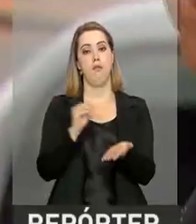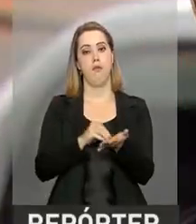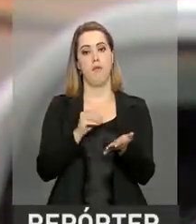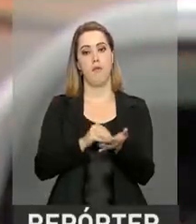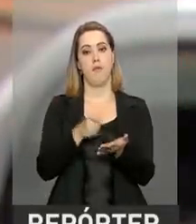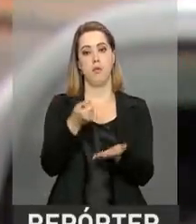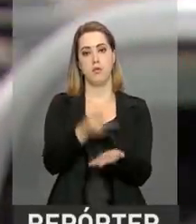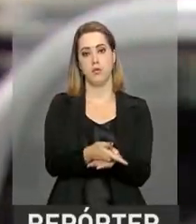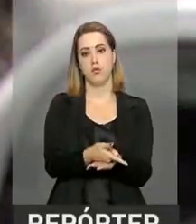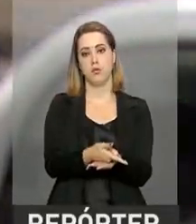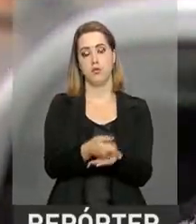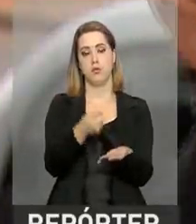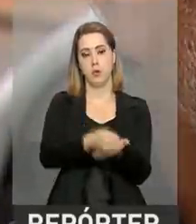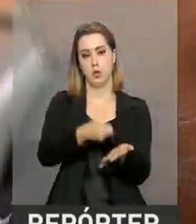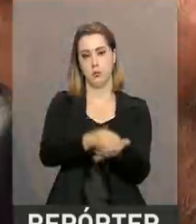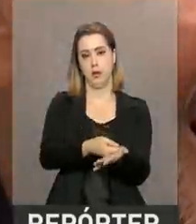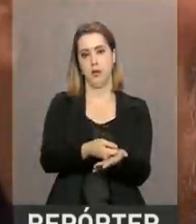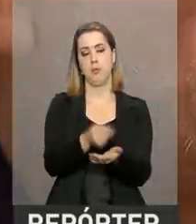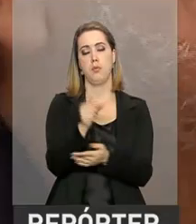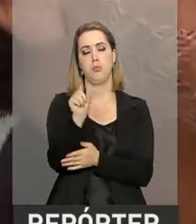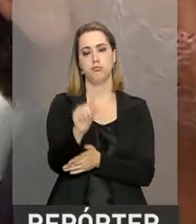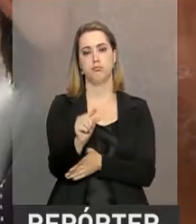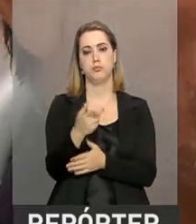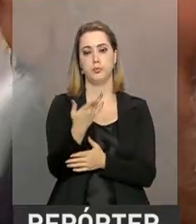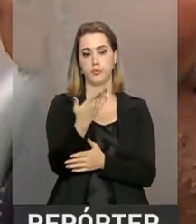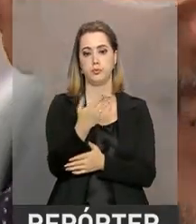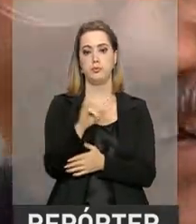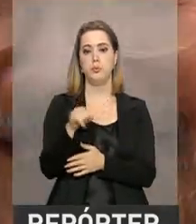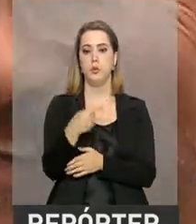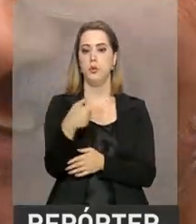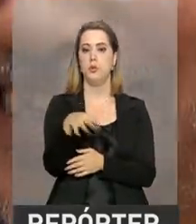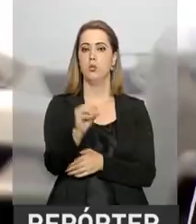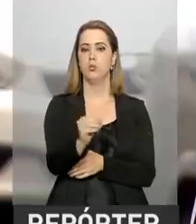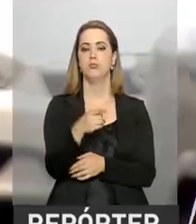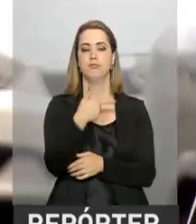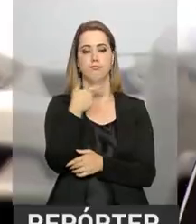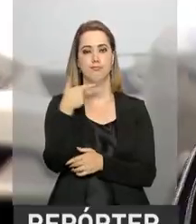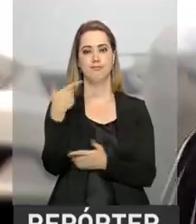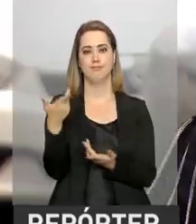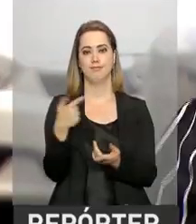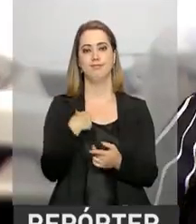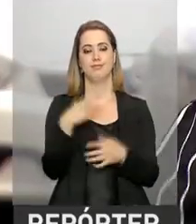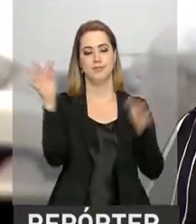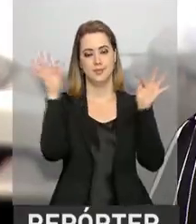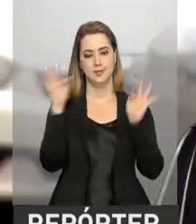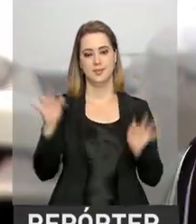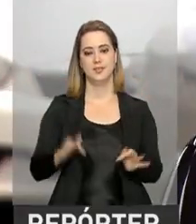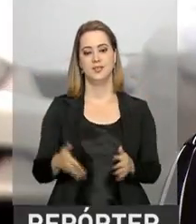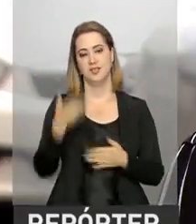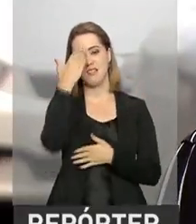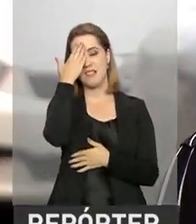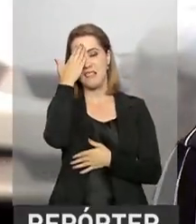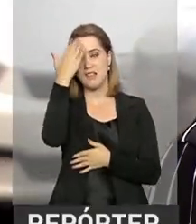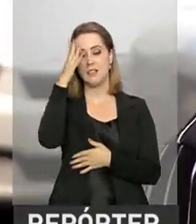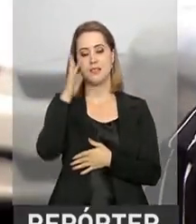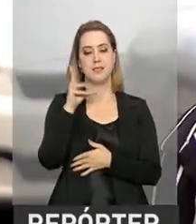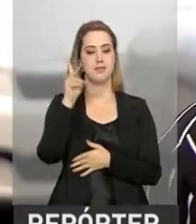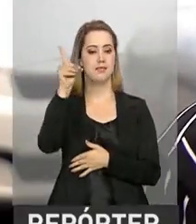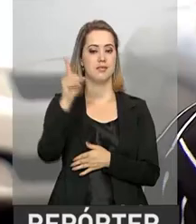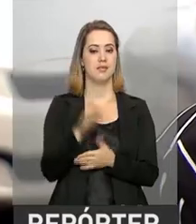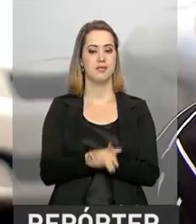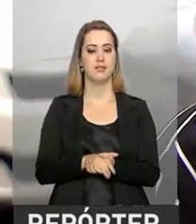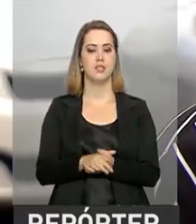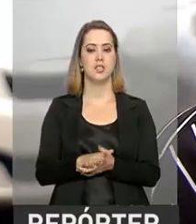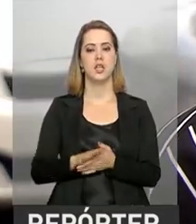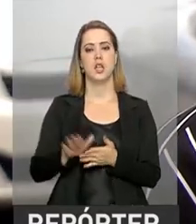expectativa do carro novo seu João o taxista de Brasília agora é só sorriso eu tô feliz graças a Deus né que